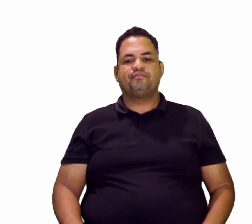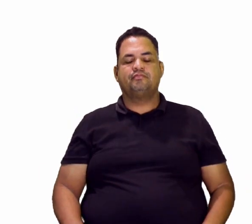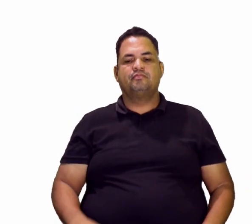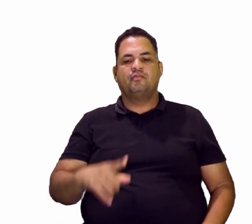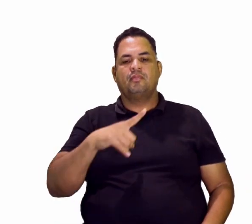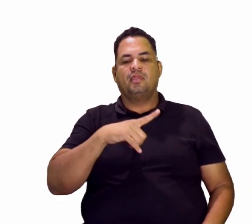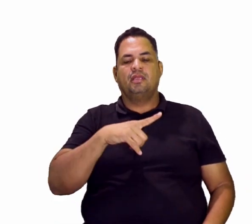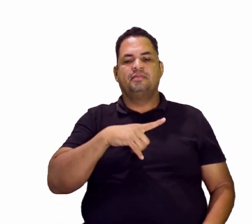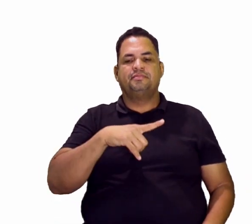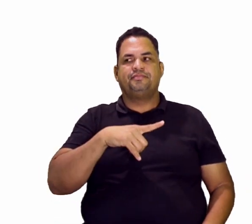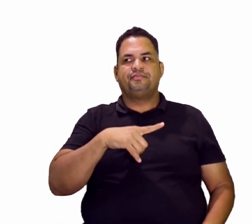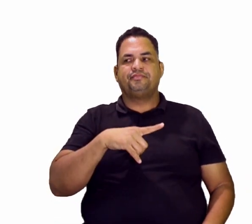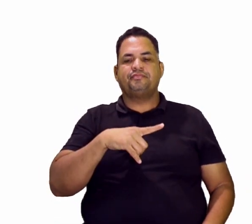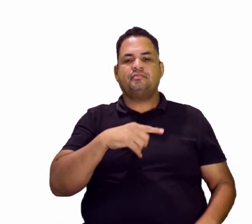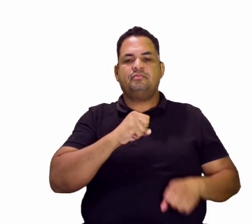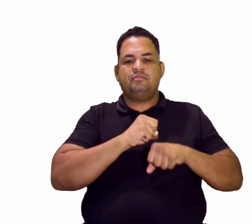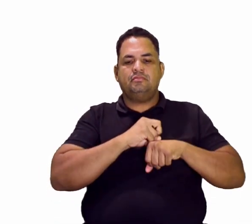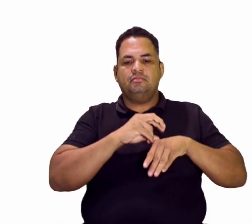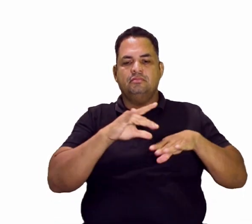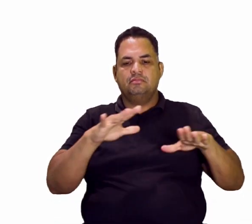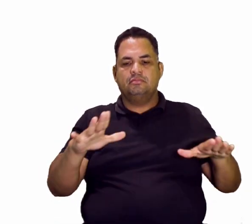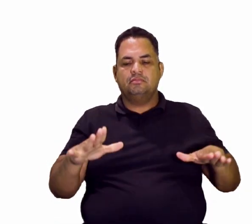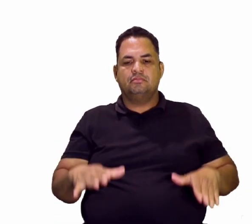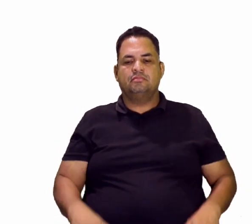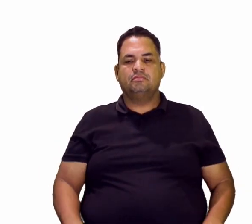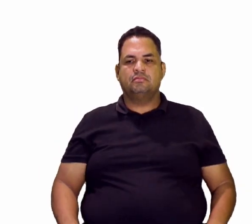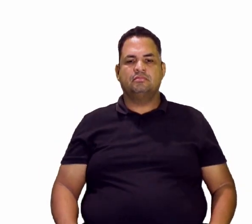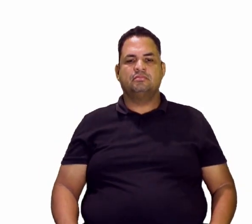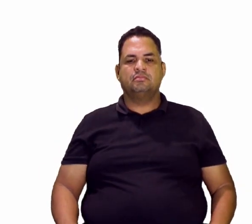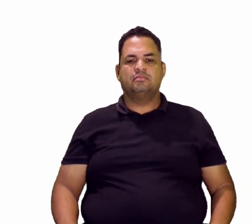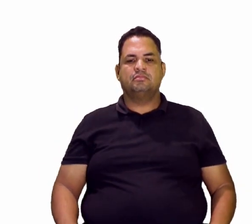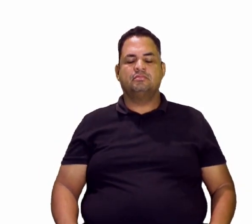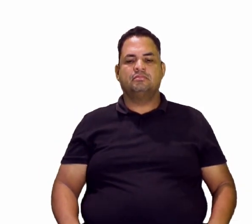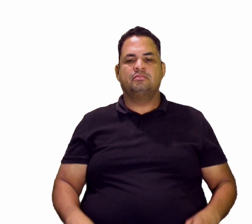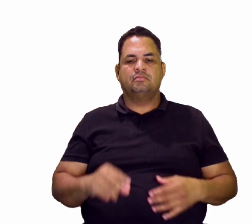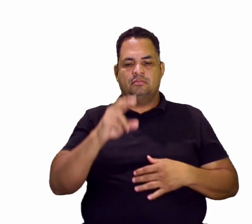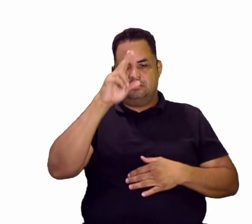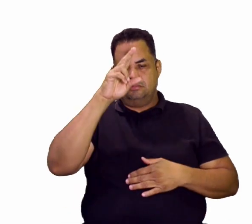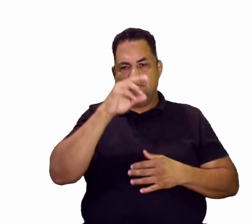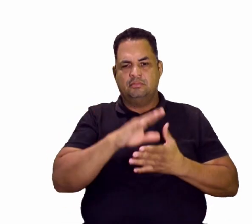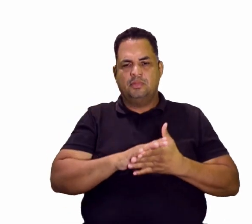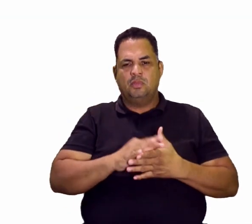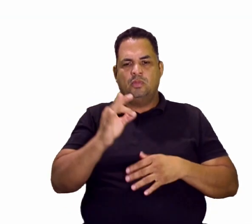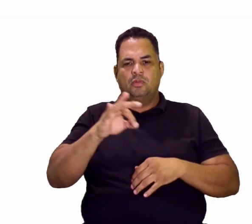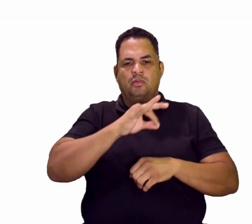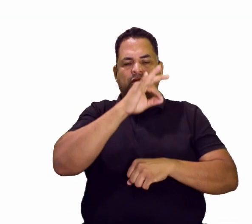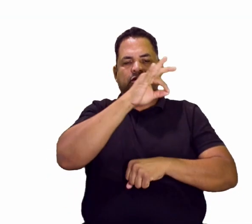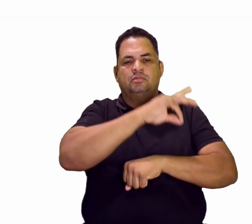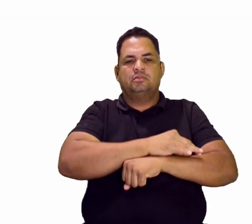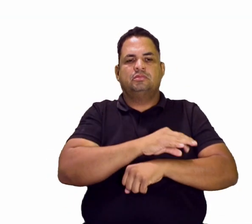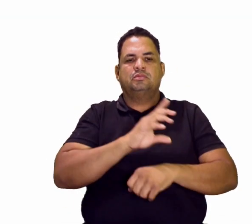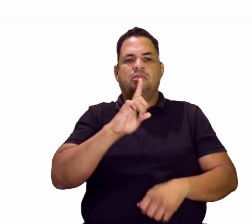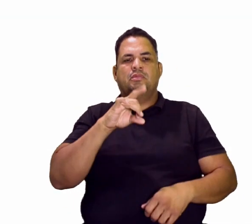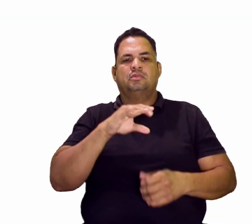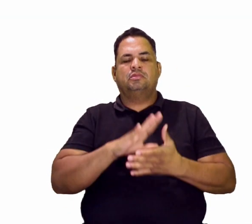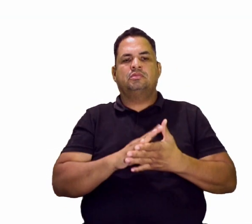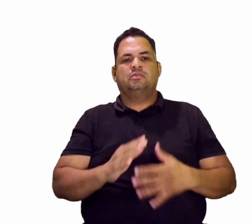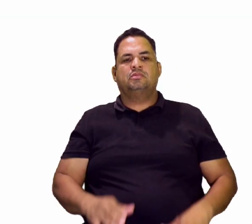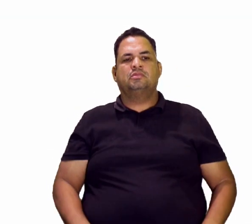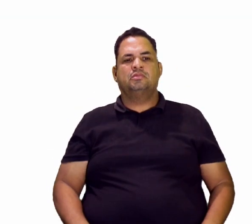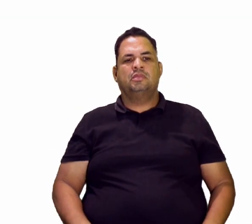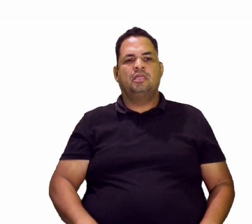um agente transmissor, né, que são os mosquitos do tipo Aedes. A